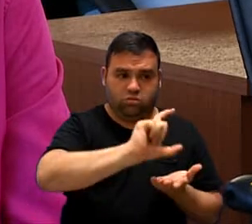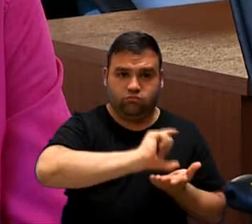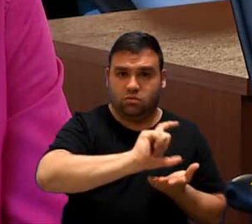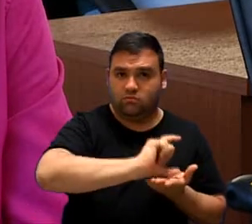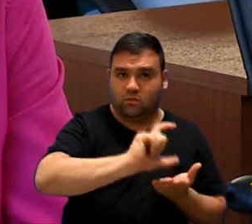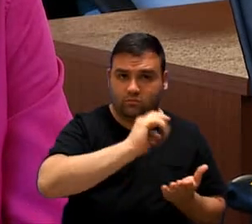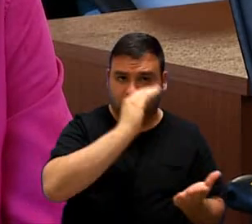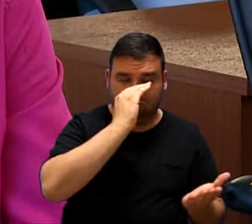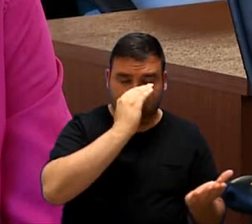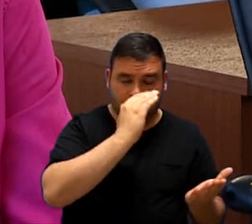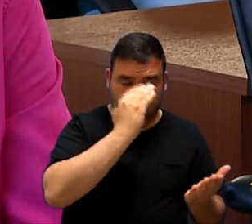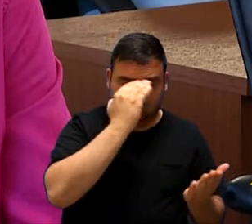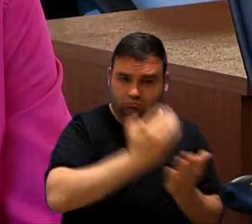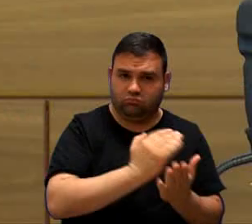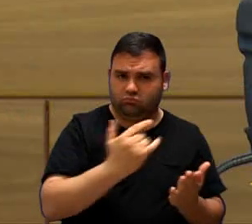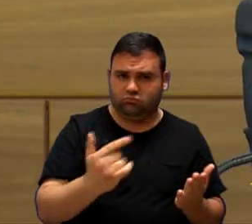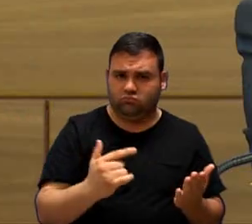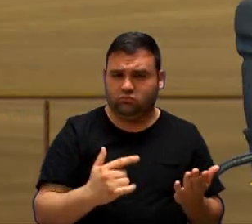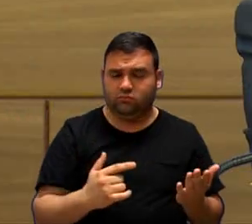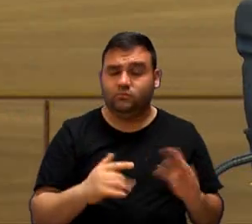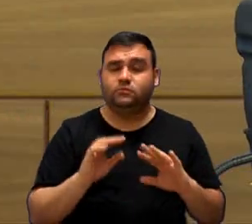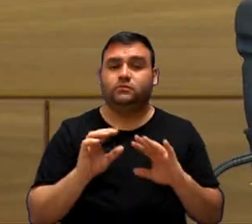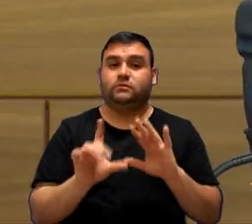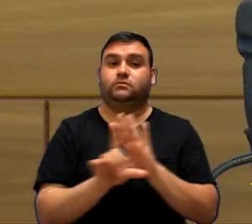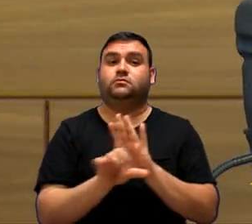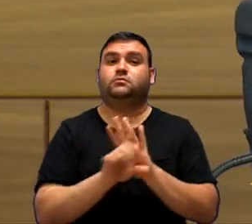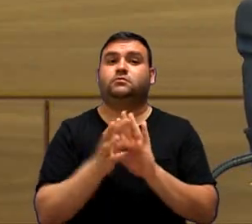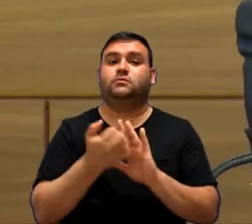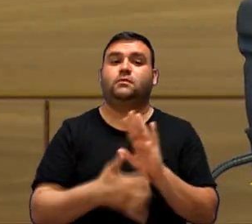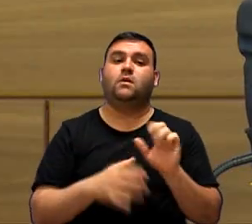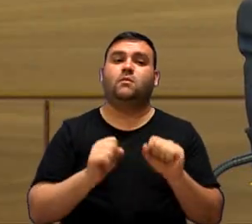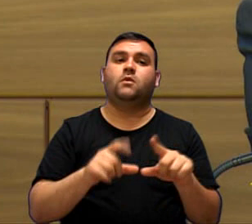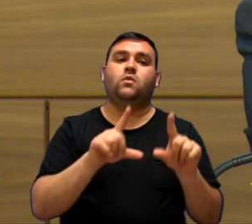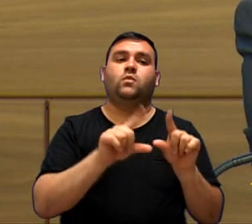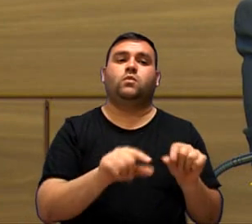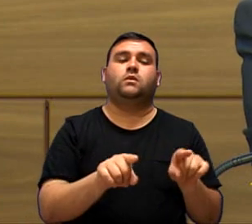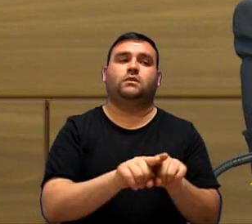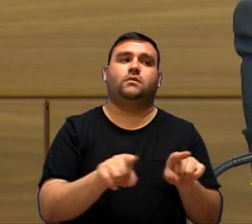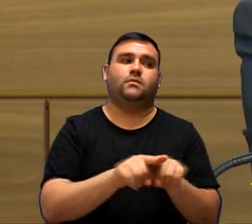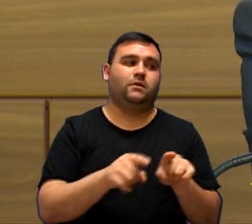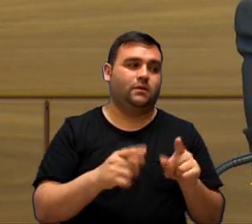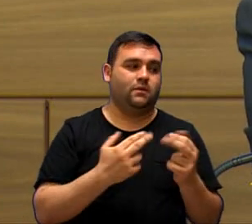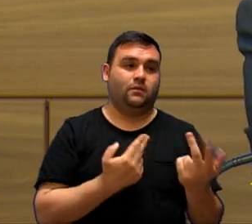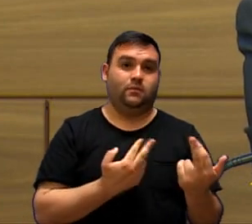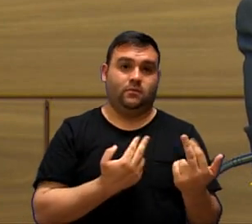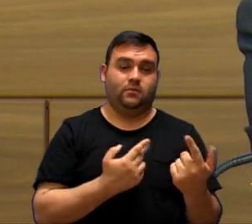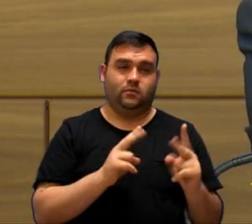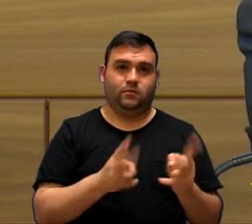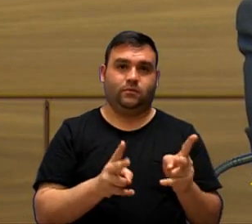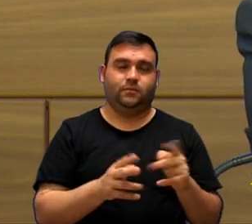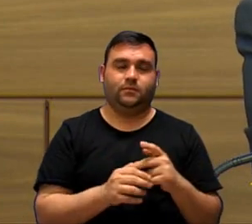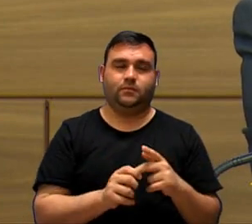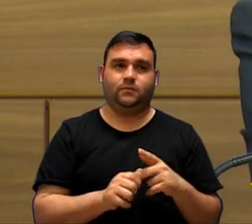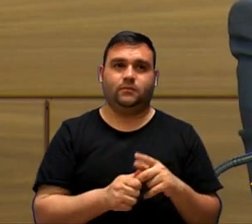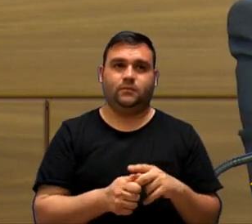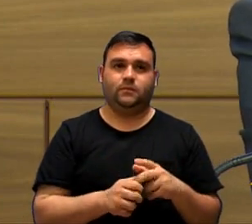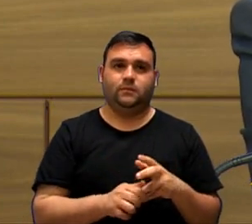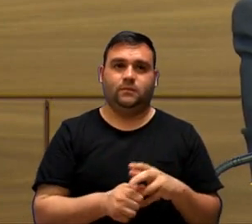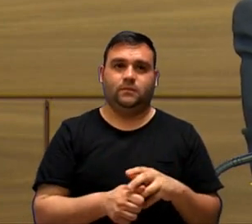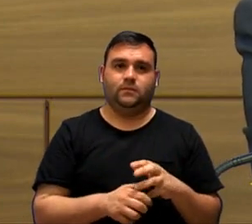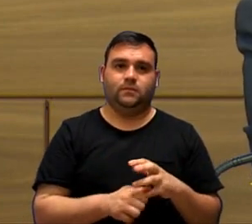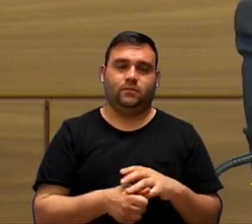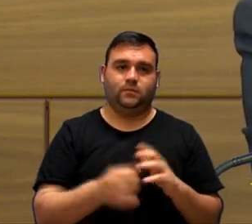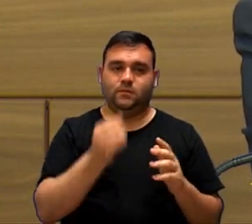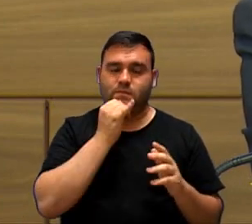sejam atendidas. Na verdade, assim, pela legislação, nós podemos reduzir no mesmo valor